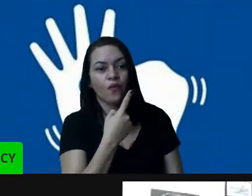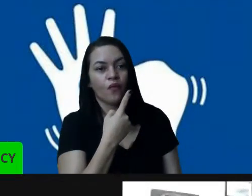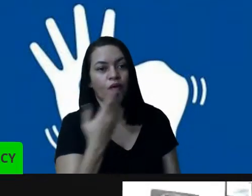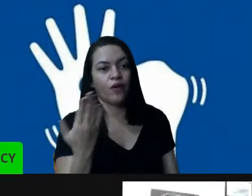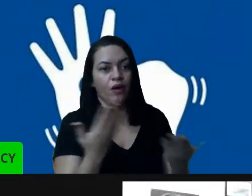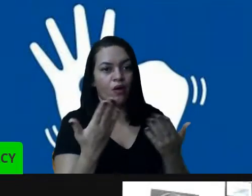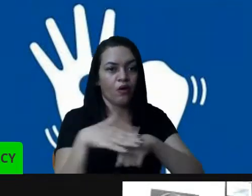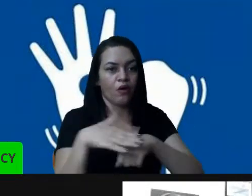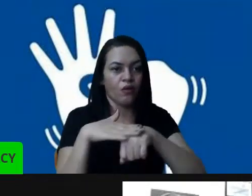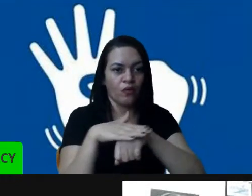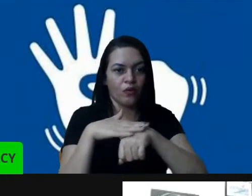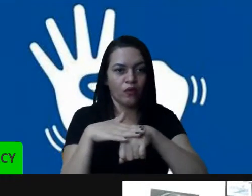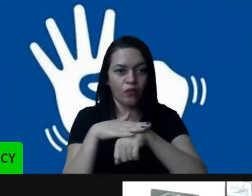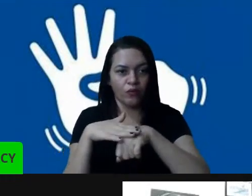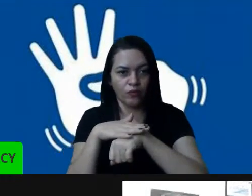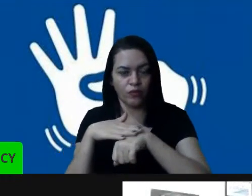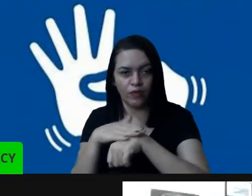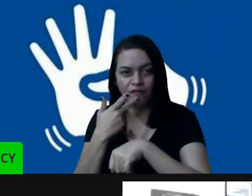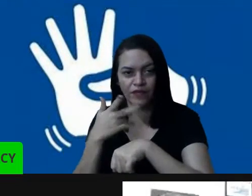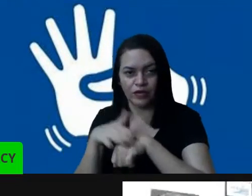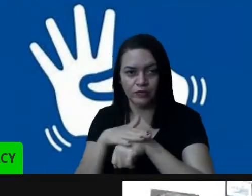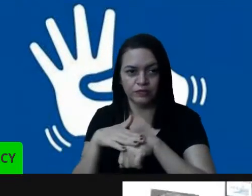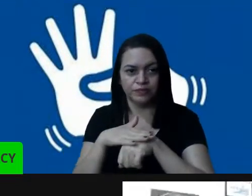conversar com a Jássica,